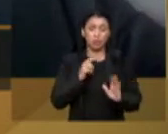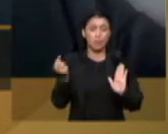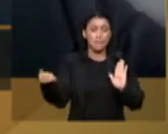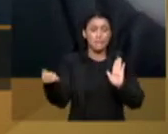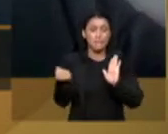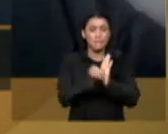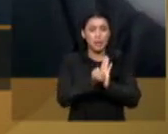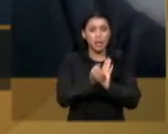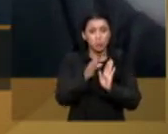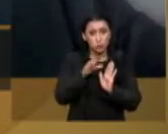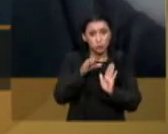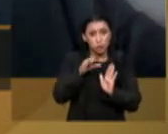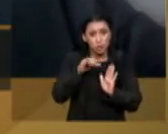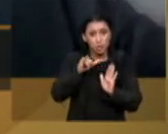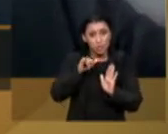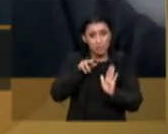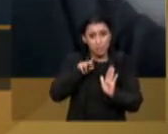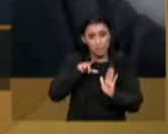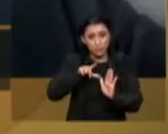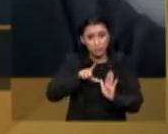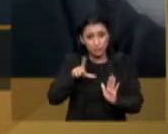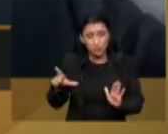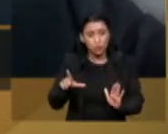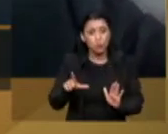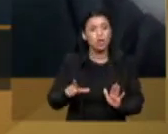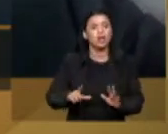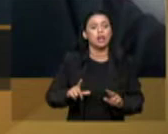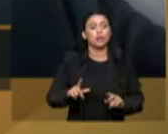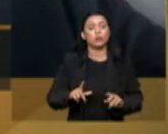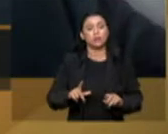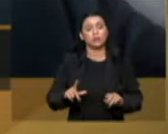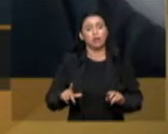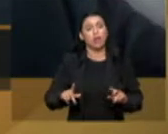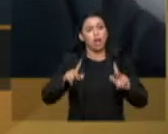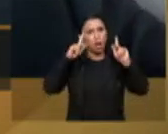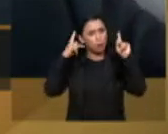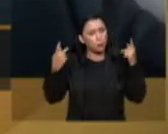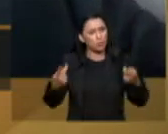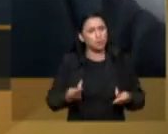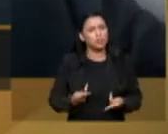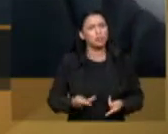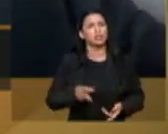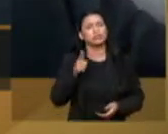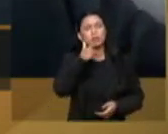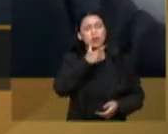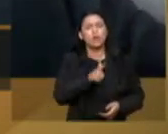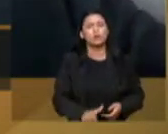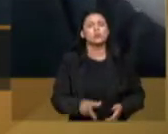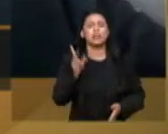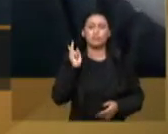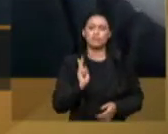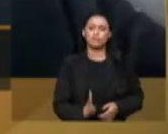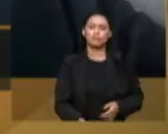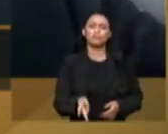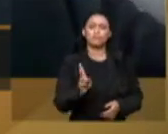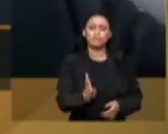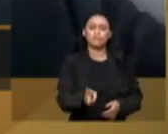traço civilizatório é o quanto a humanidade consegue permanentemente e a qualquer